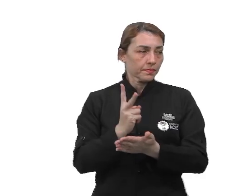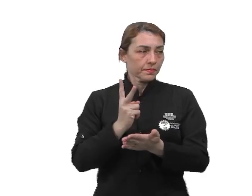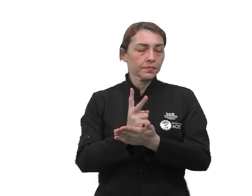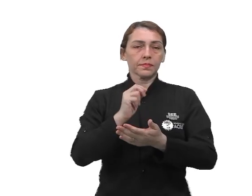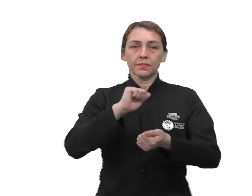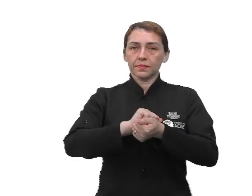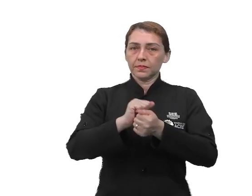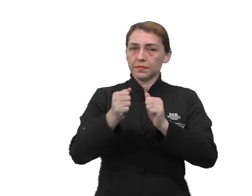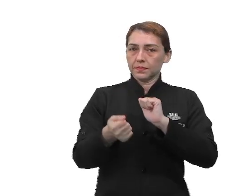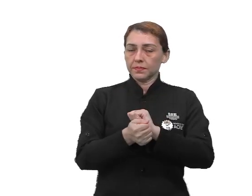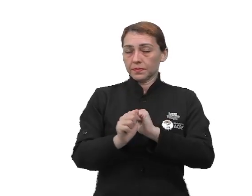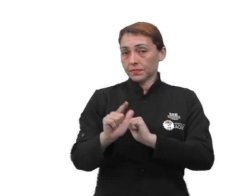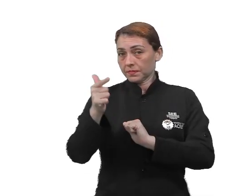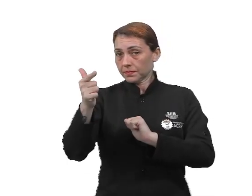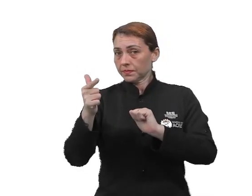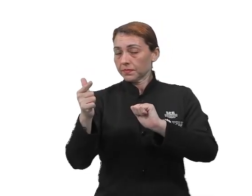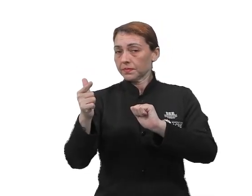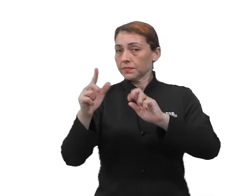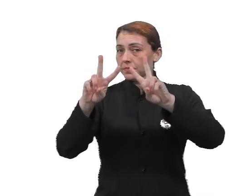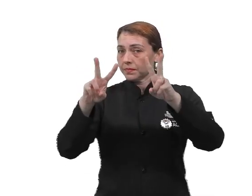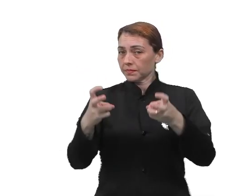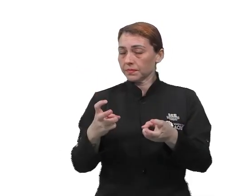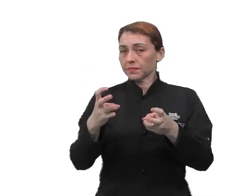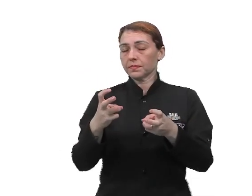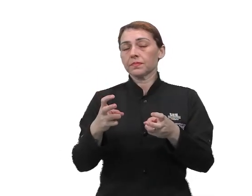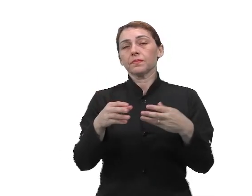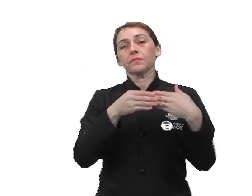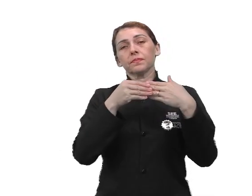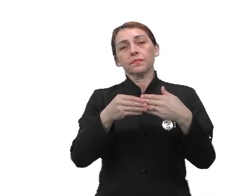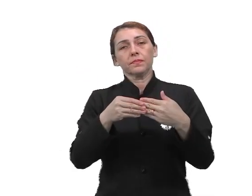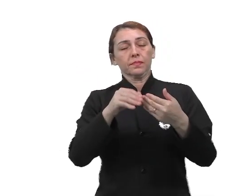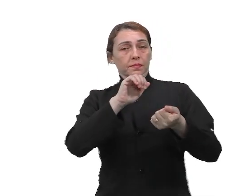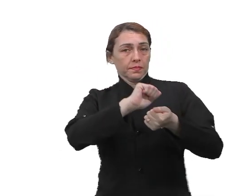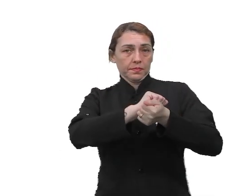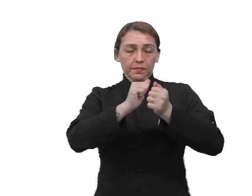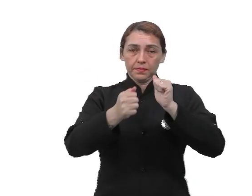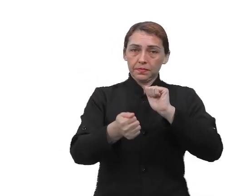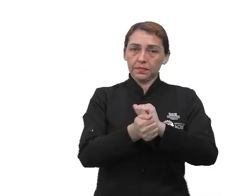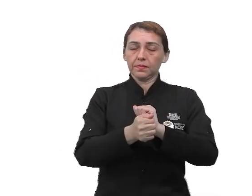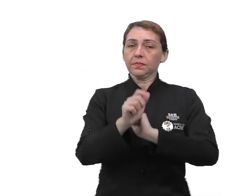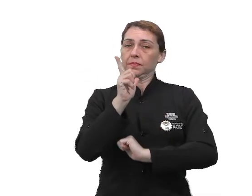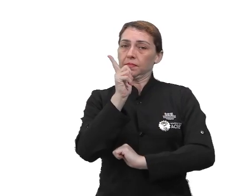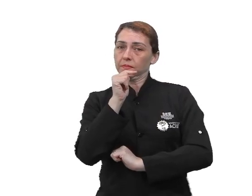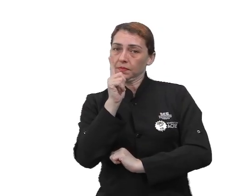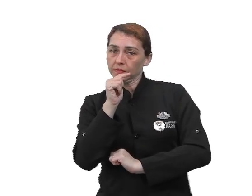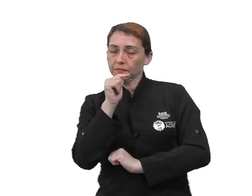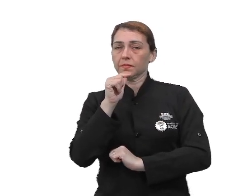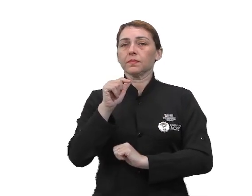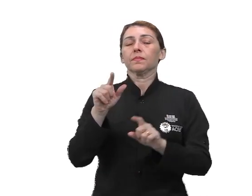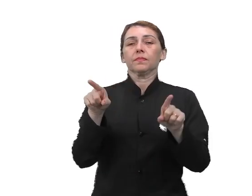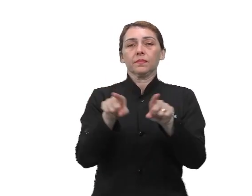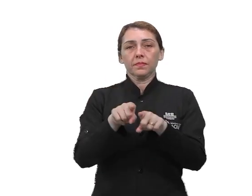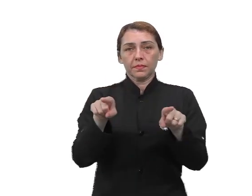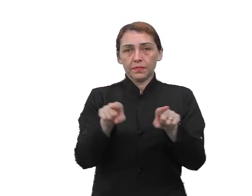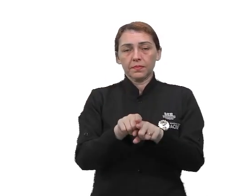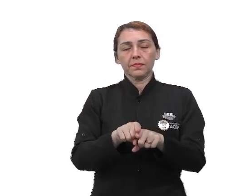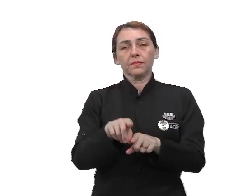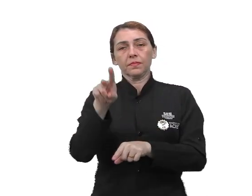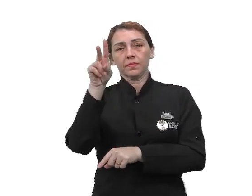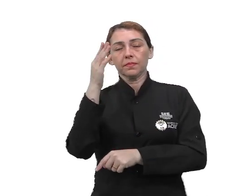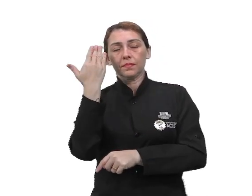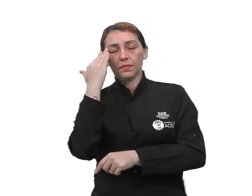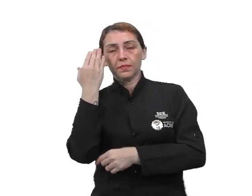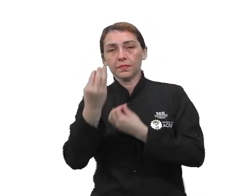associados a outros assuntos. No caso aqui, vem trazendo até uma associação aí com a hidrografia também. Vamos entender como é